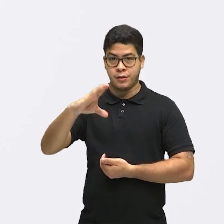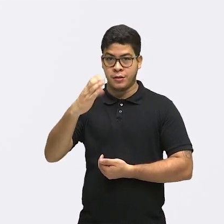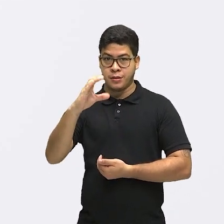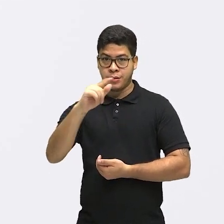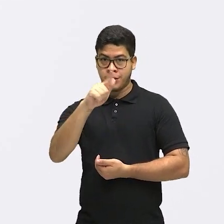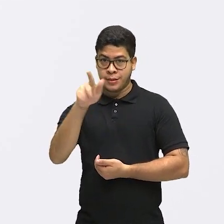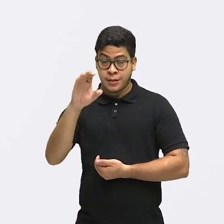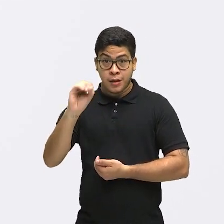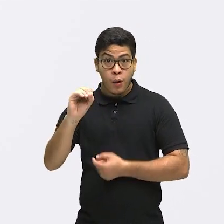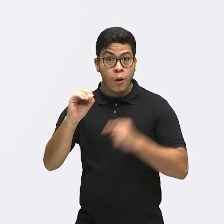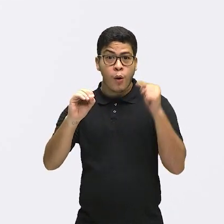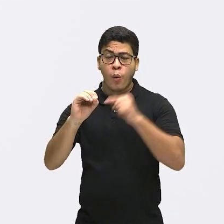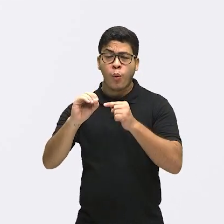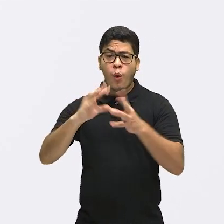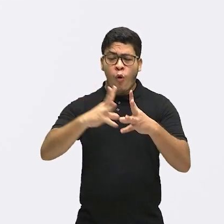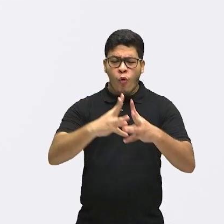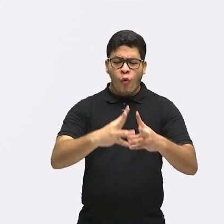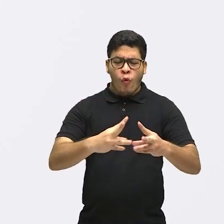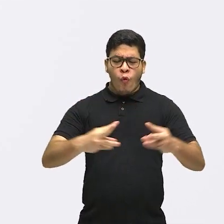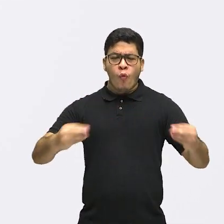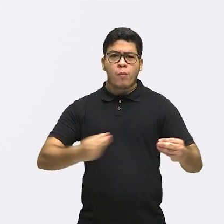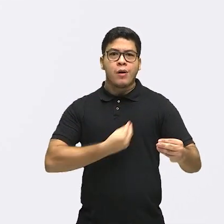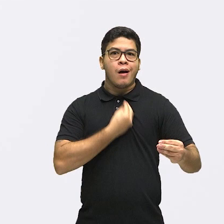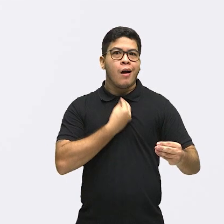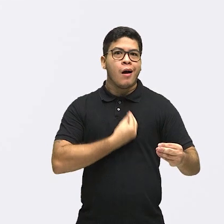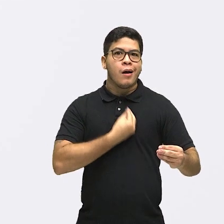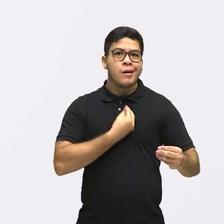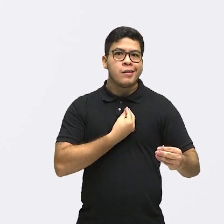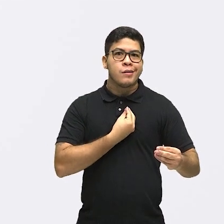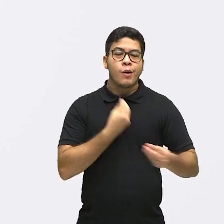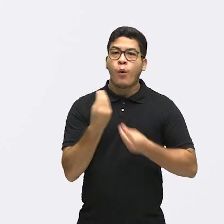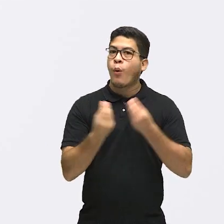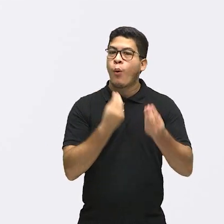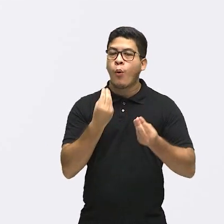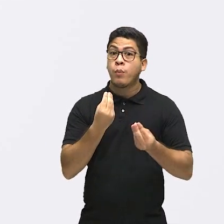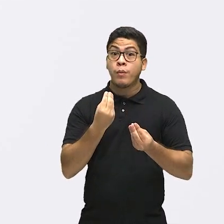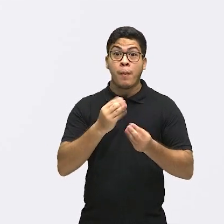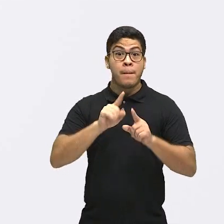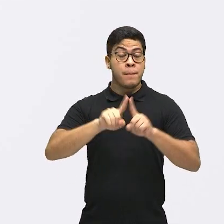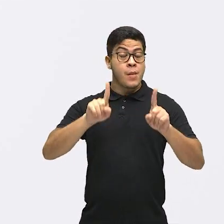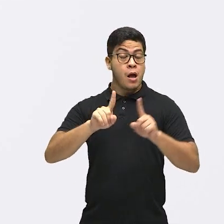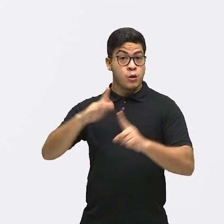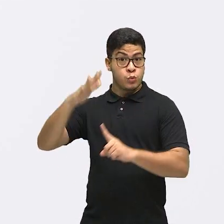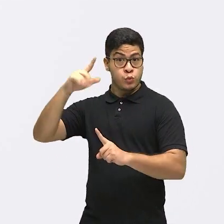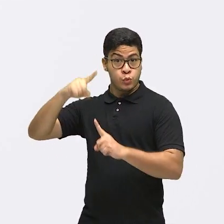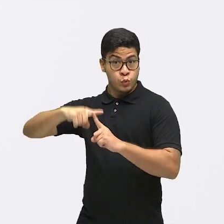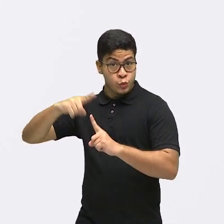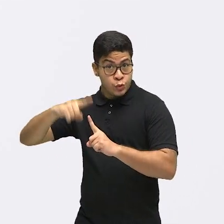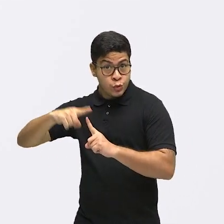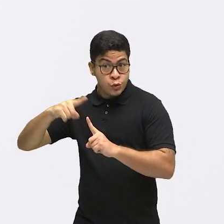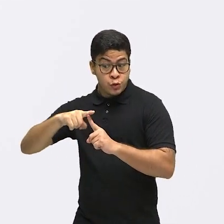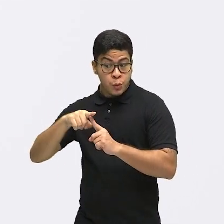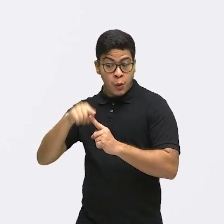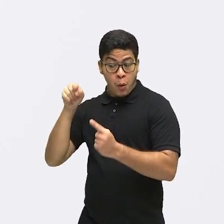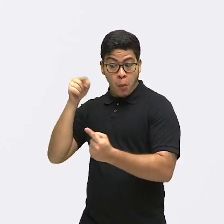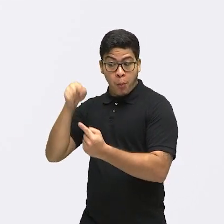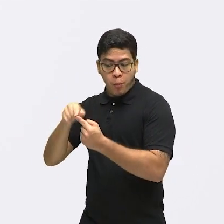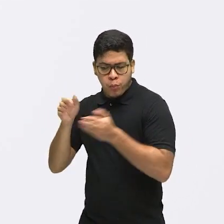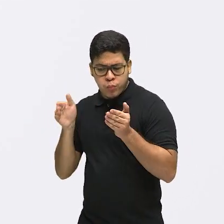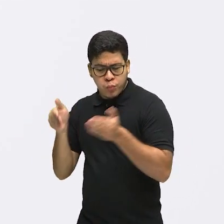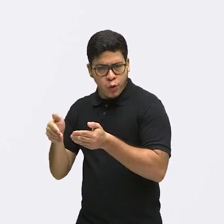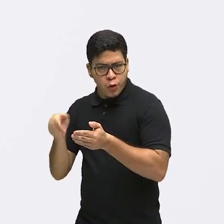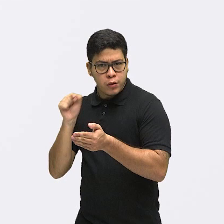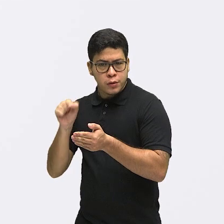é a extinção. Refere-se ao desaparecimento total ou morte de uma